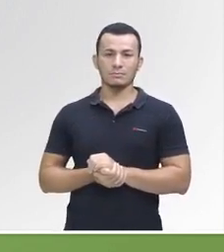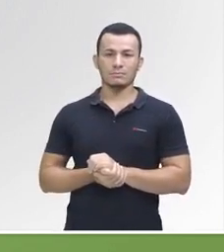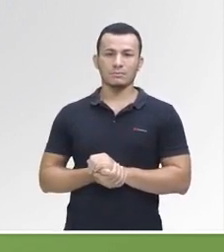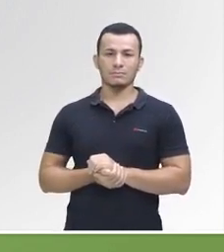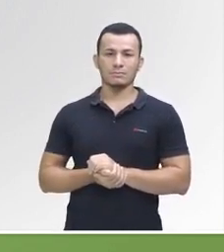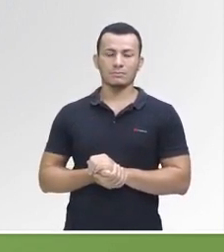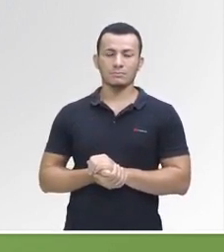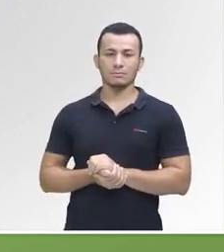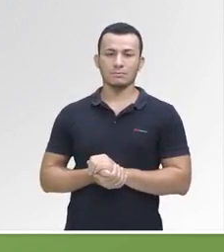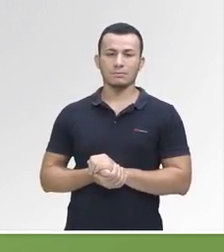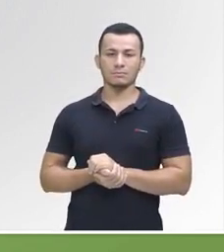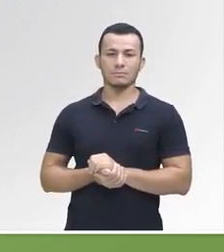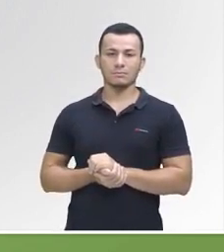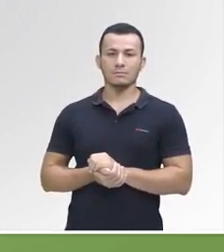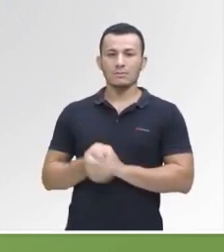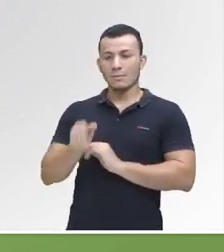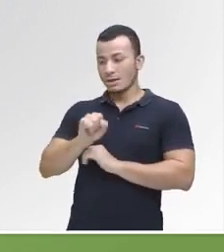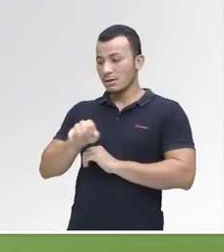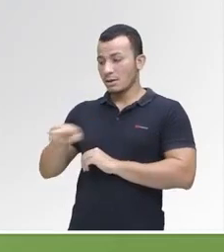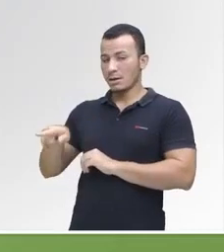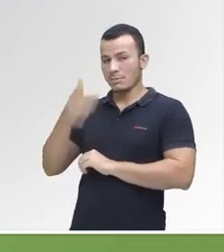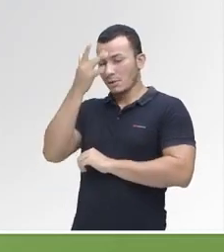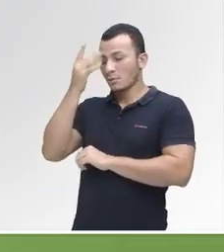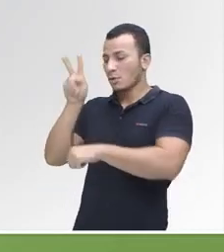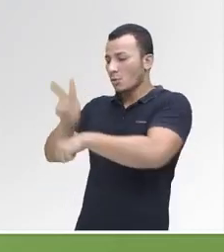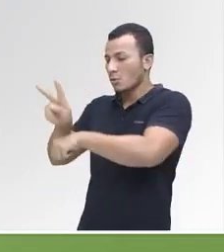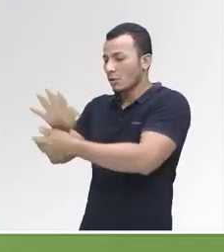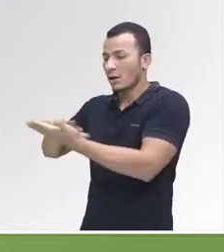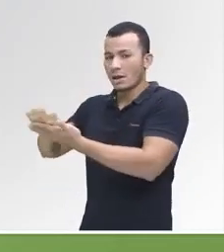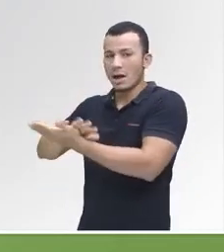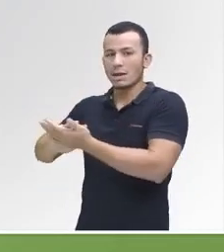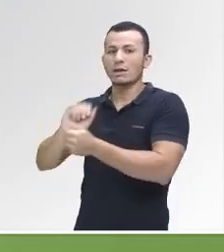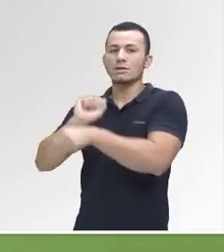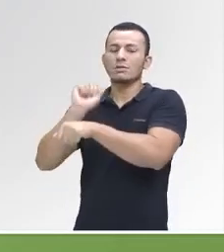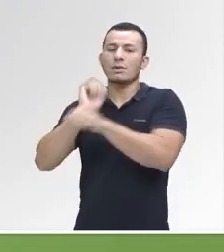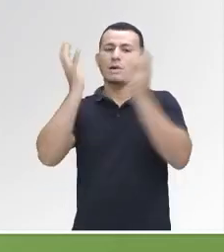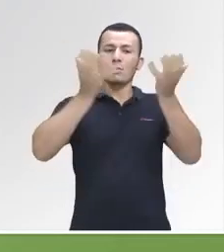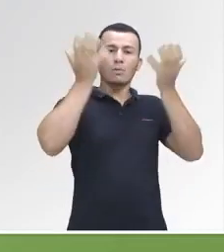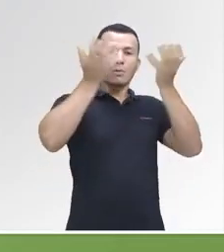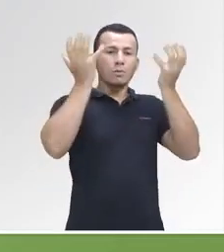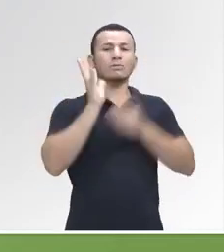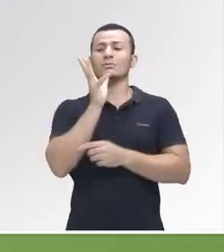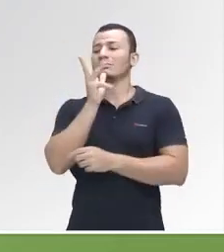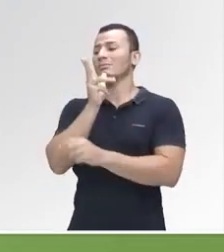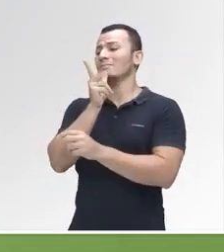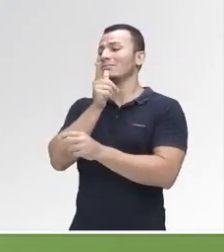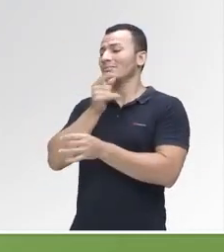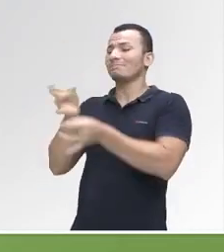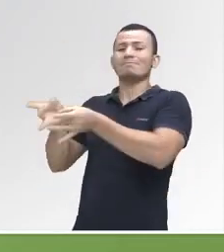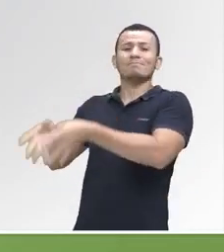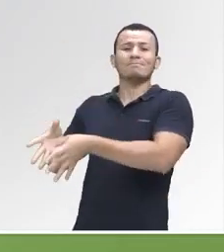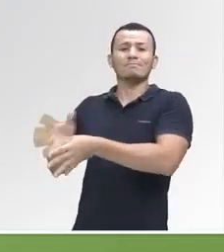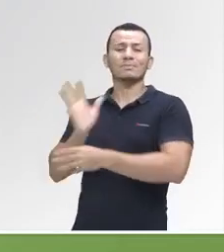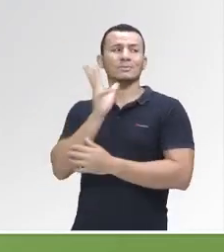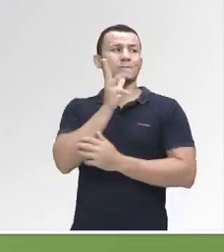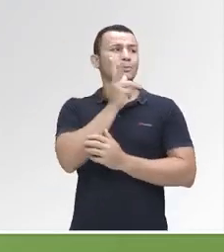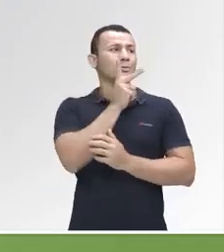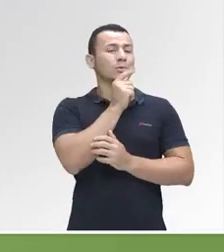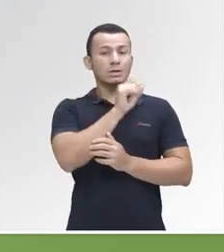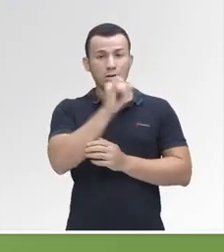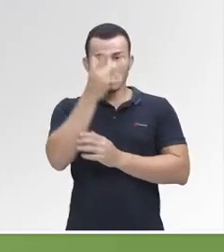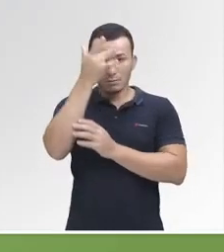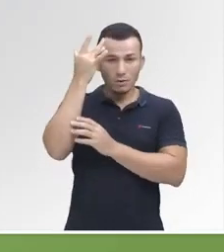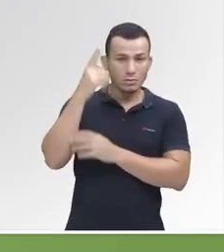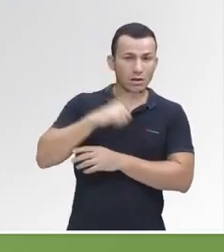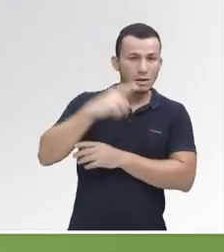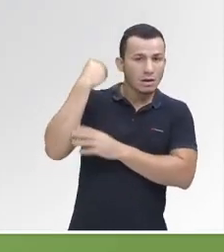caso ela tivesse que esperar uma ambulância, por exemplo, demoraria muito tempo, mas nos primeiros socorros ela já é atendida rapidamente pelas pessoas